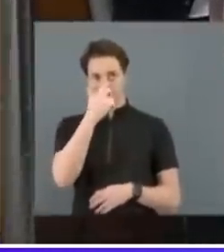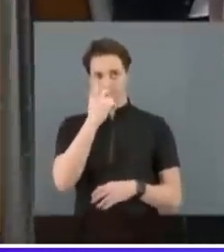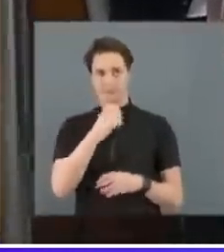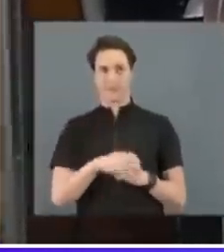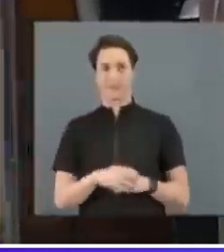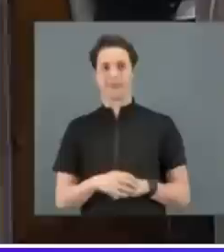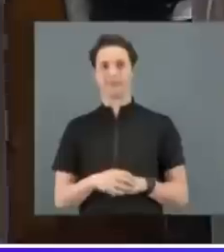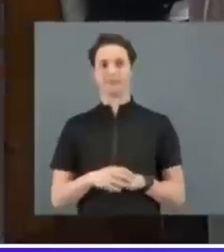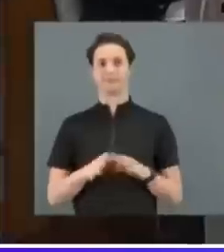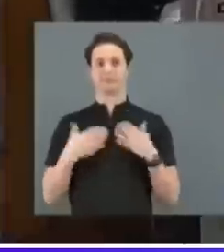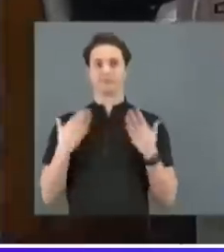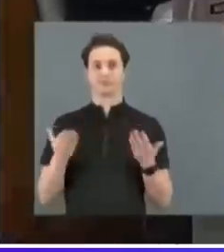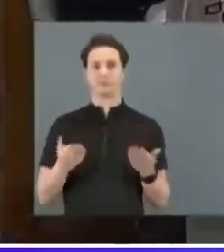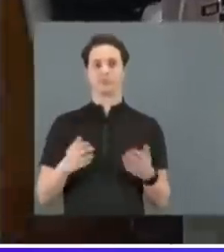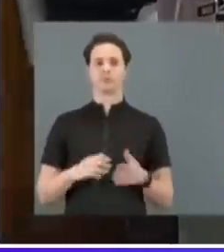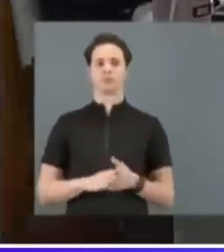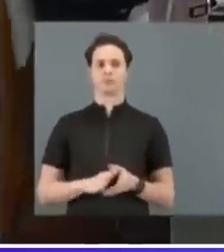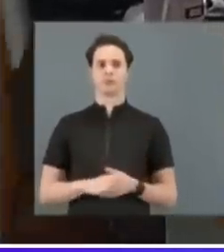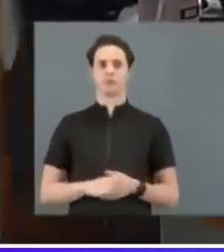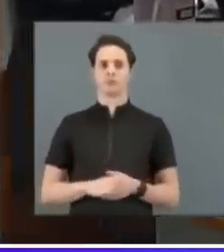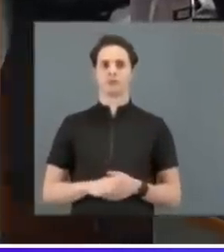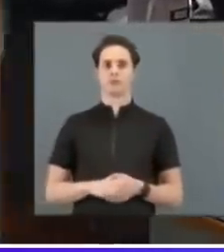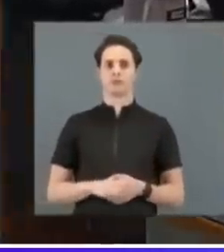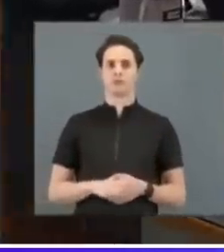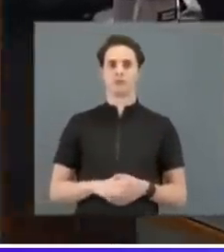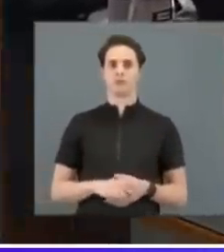Eu até